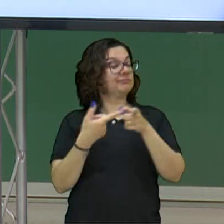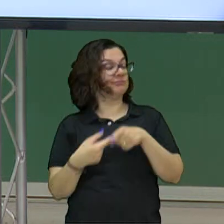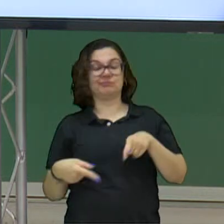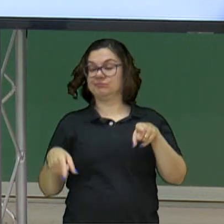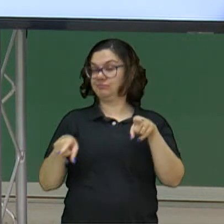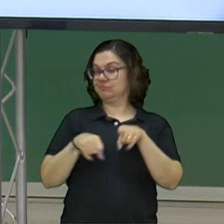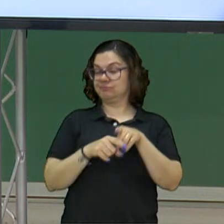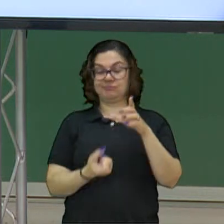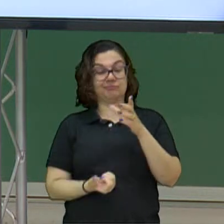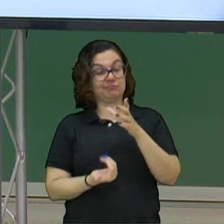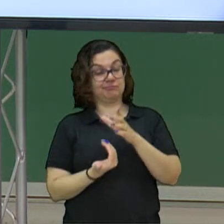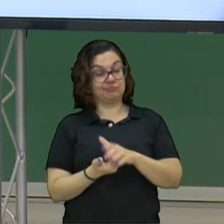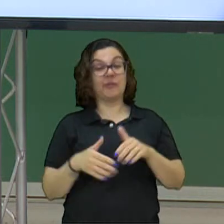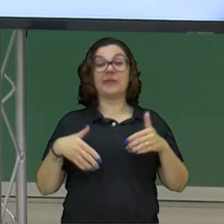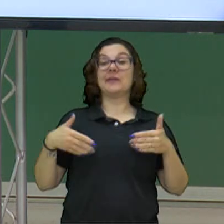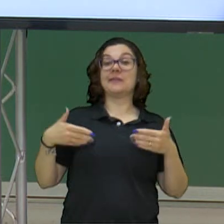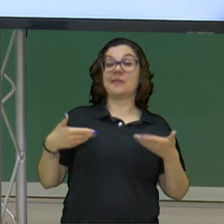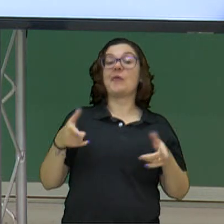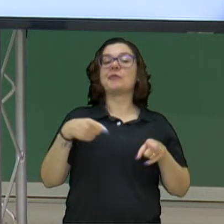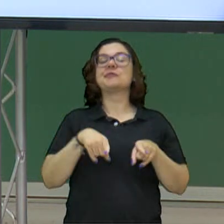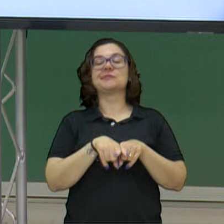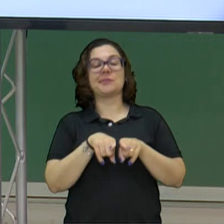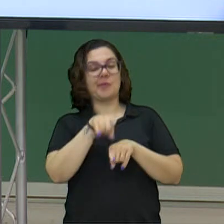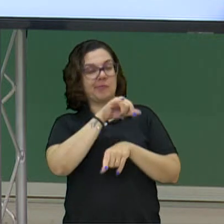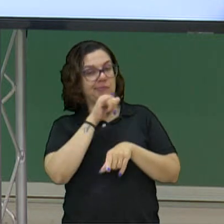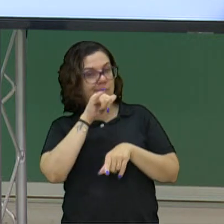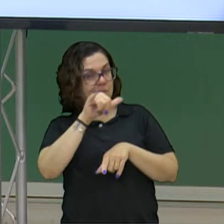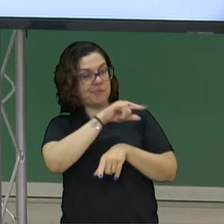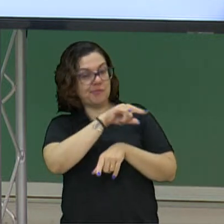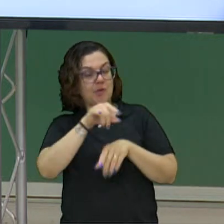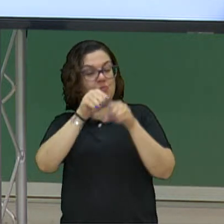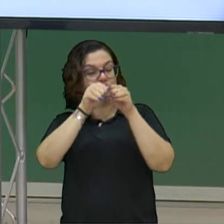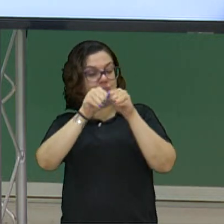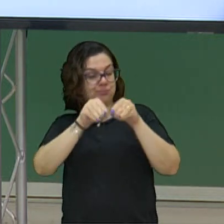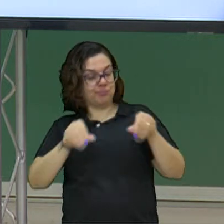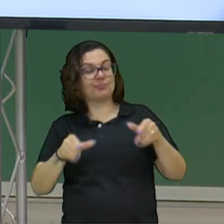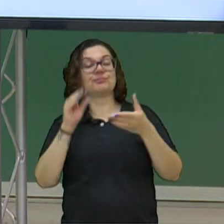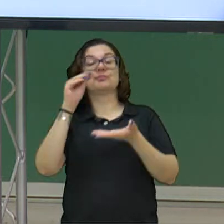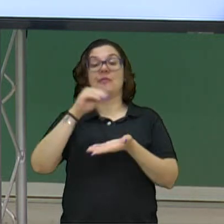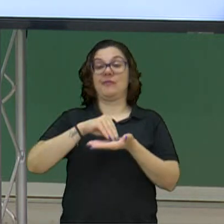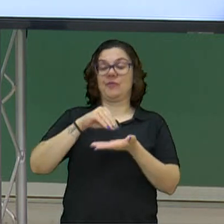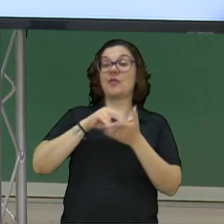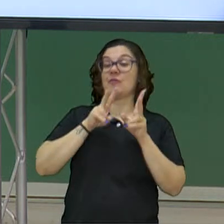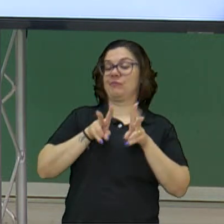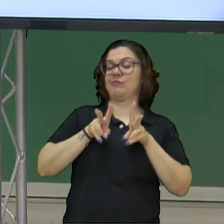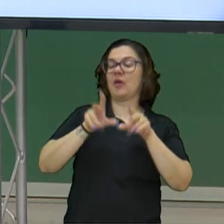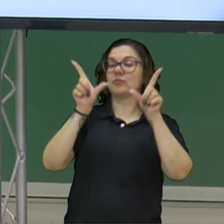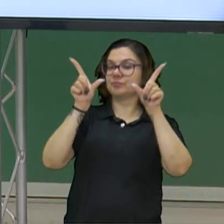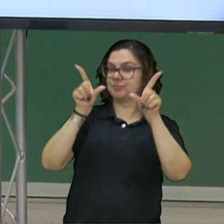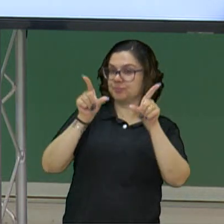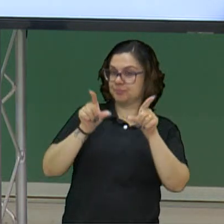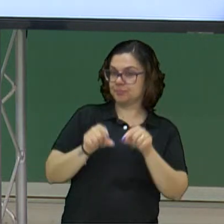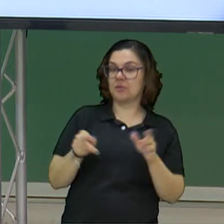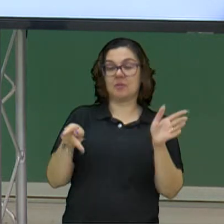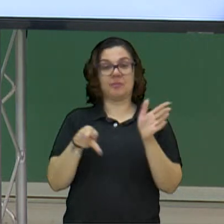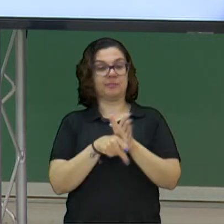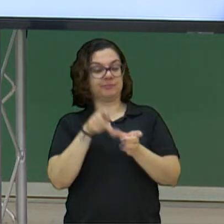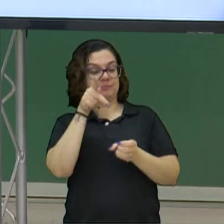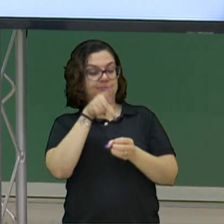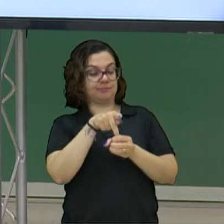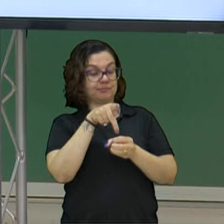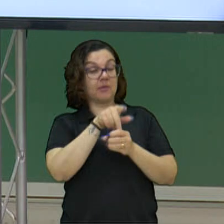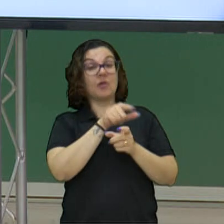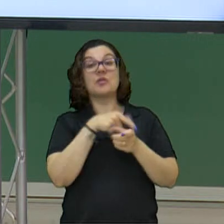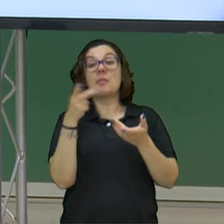renovável e inclusive as reservas de petróleo no mundo estão se escasseando nesta um entra de escassez estamos tendo que